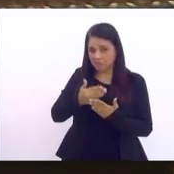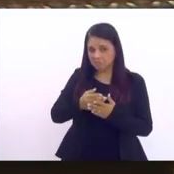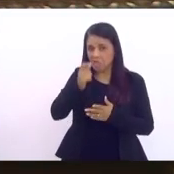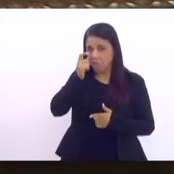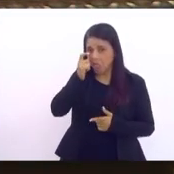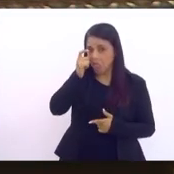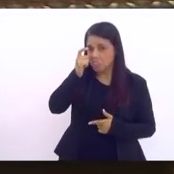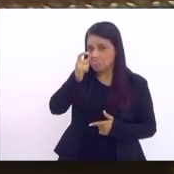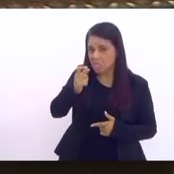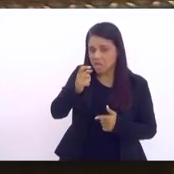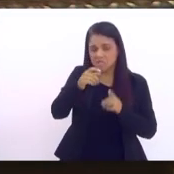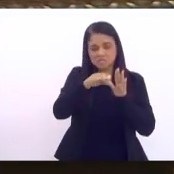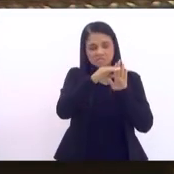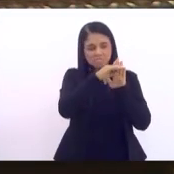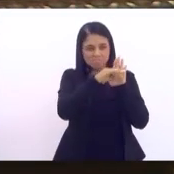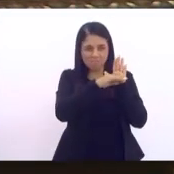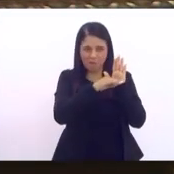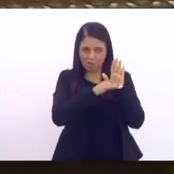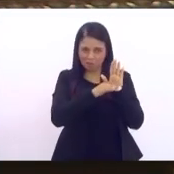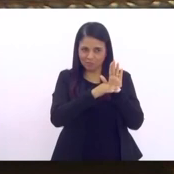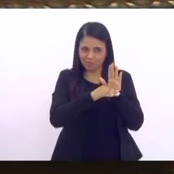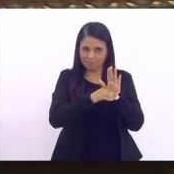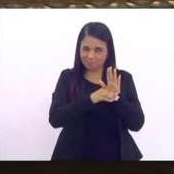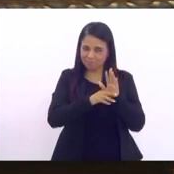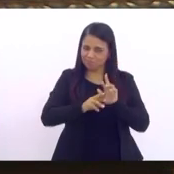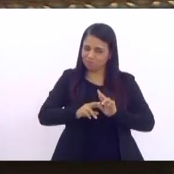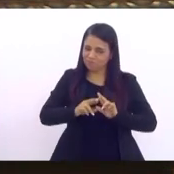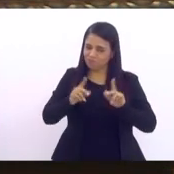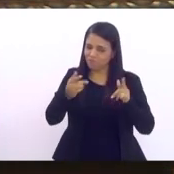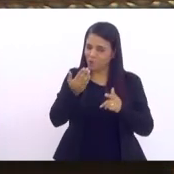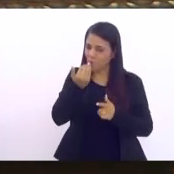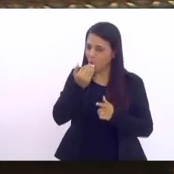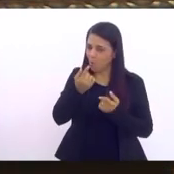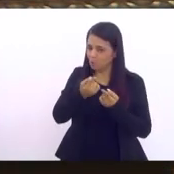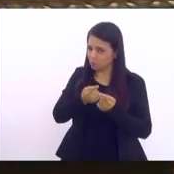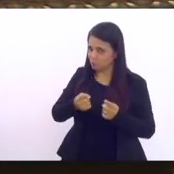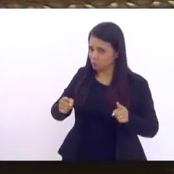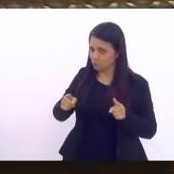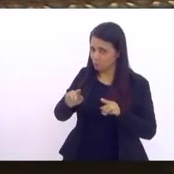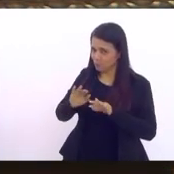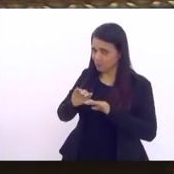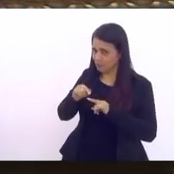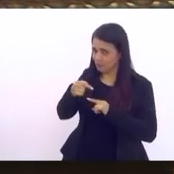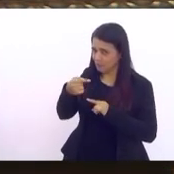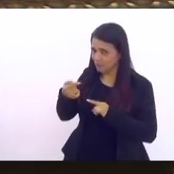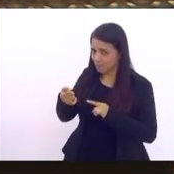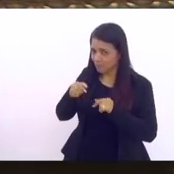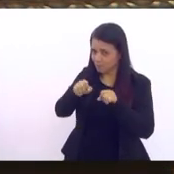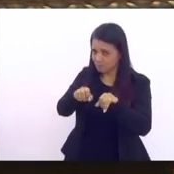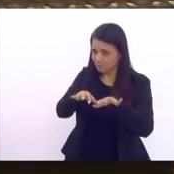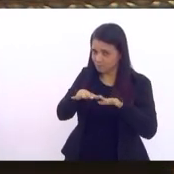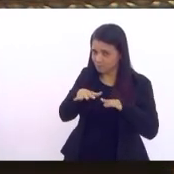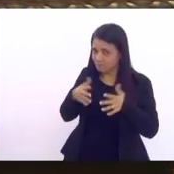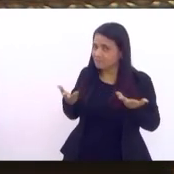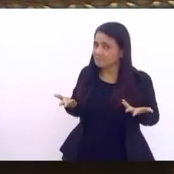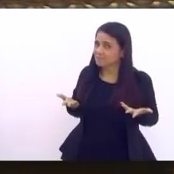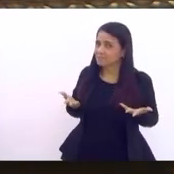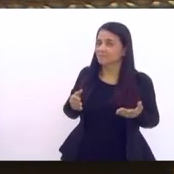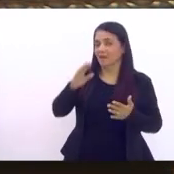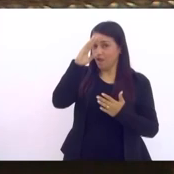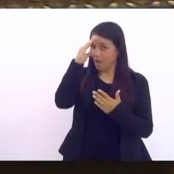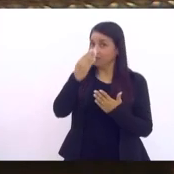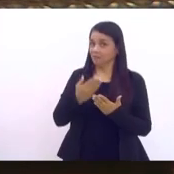não pelo almoço a posteriori. Acredito. Mas dizer ao deputado